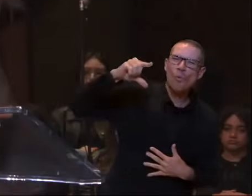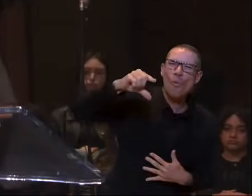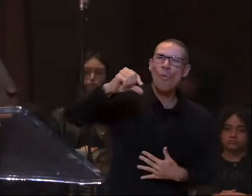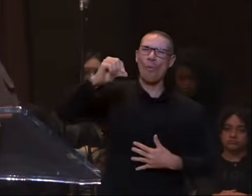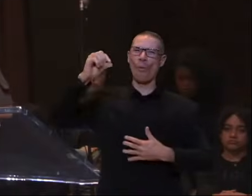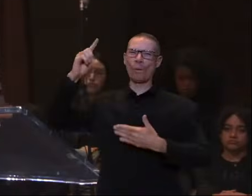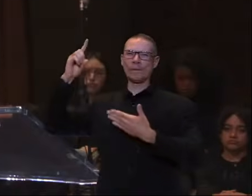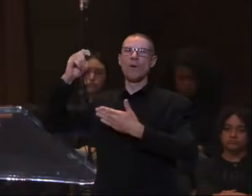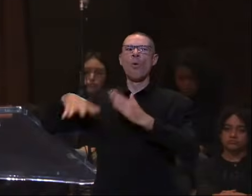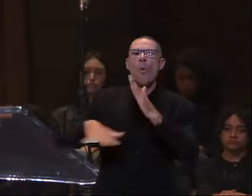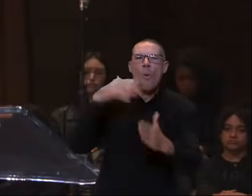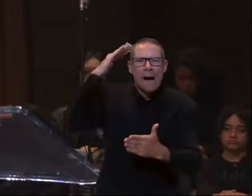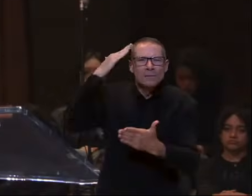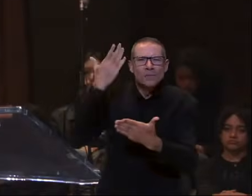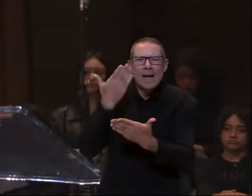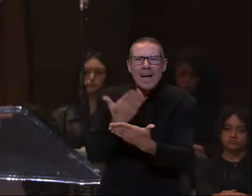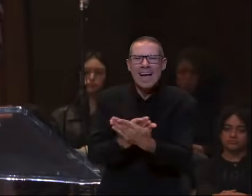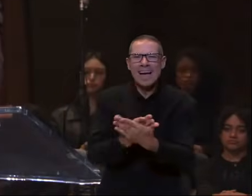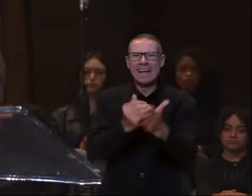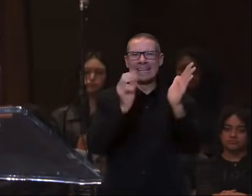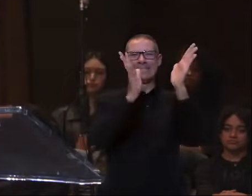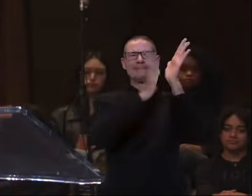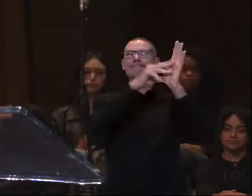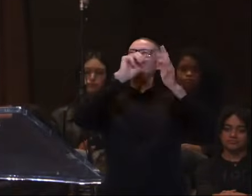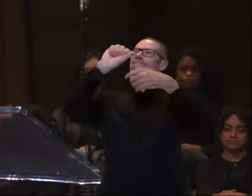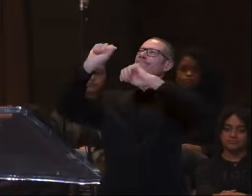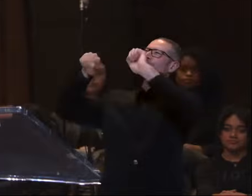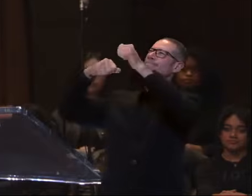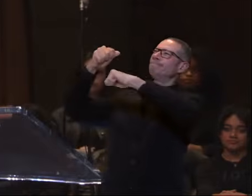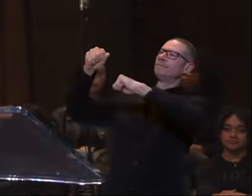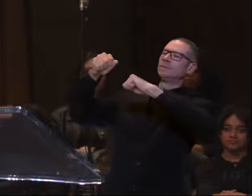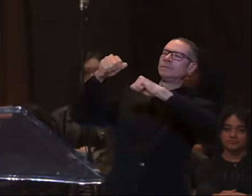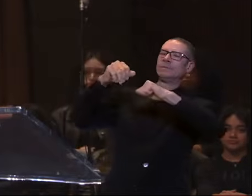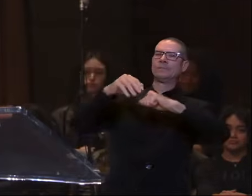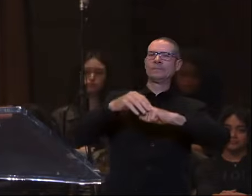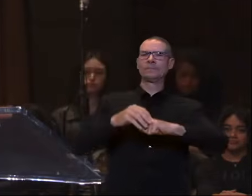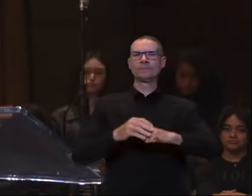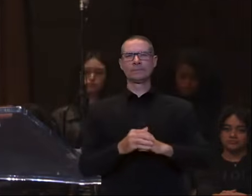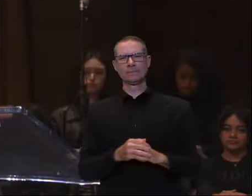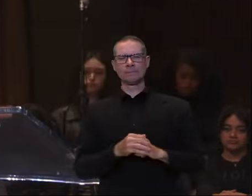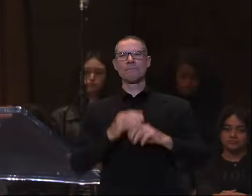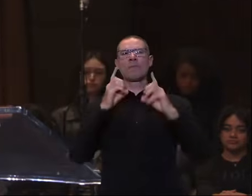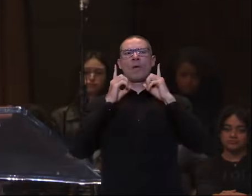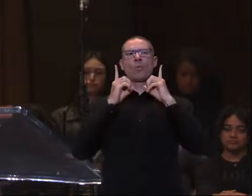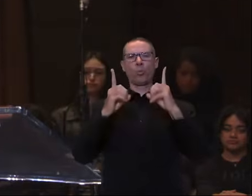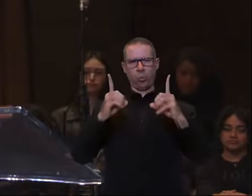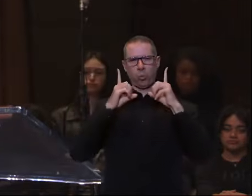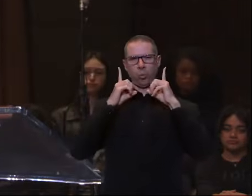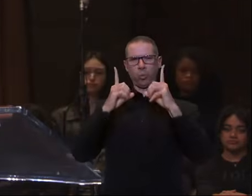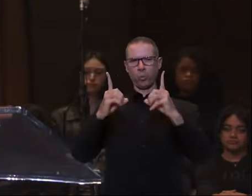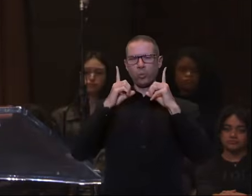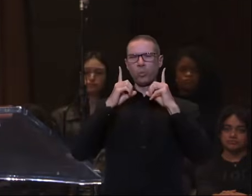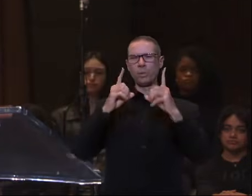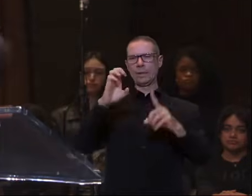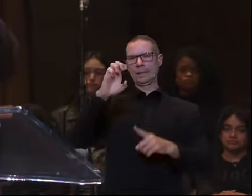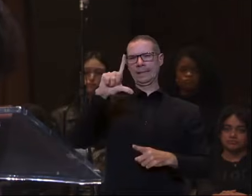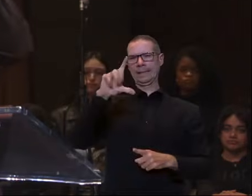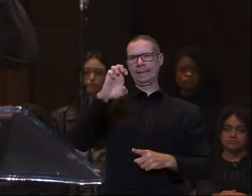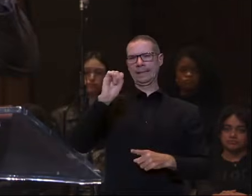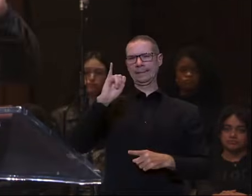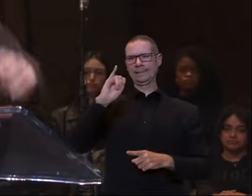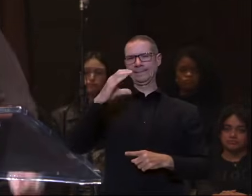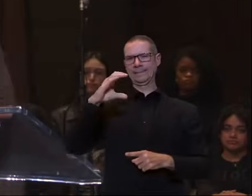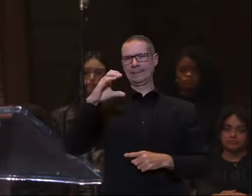Ele. Quantos creem nisso? Aleluia! E a doutrina da eleição, embora ela